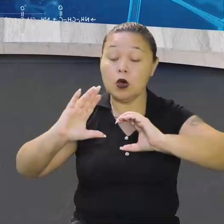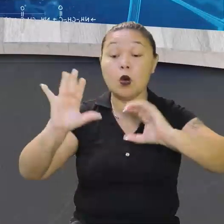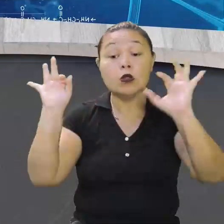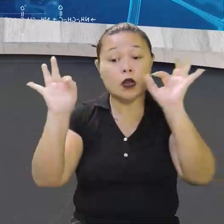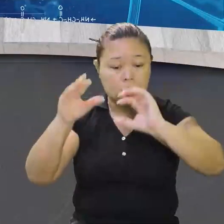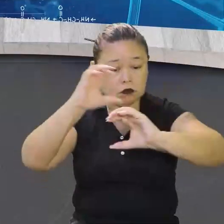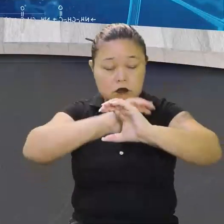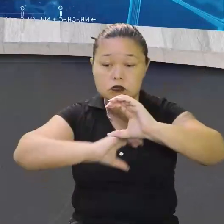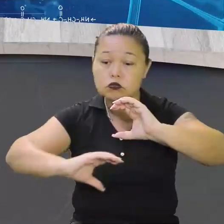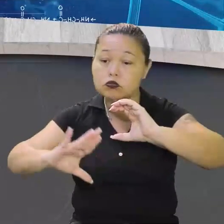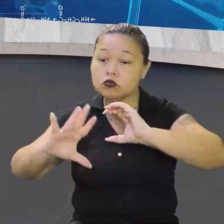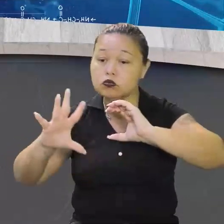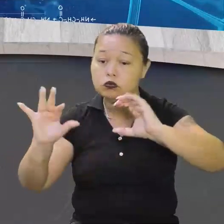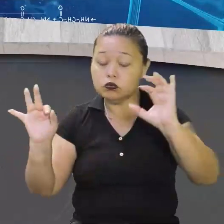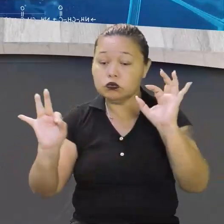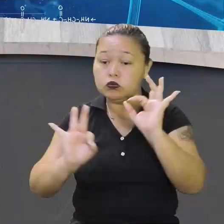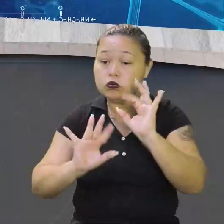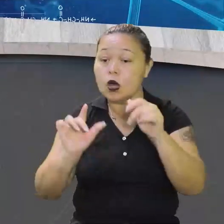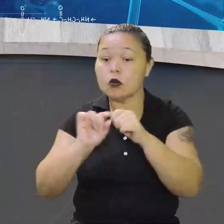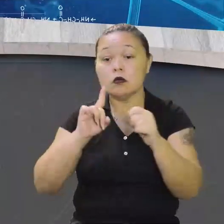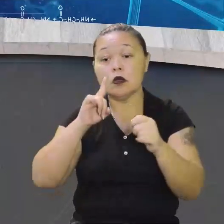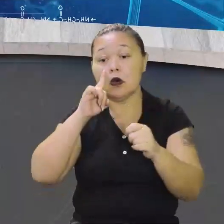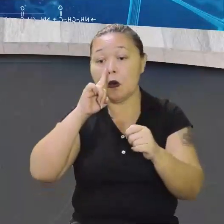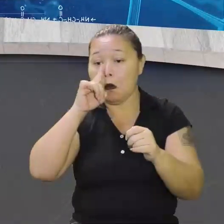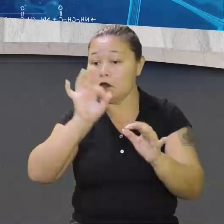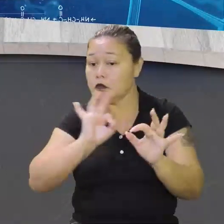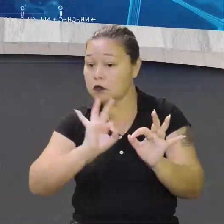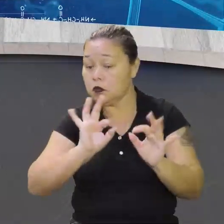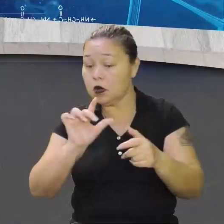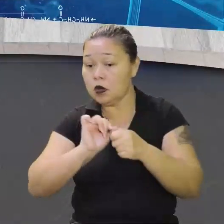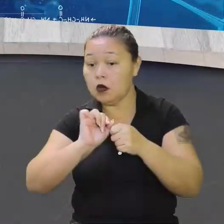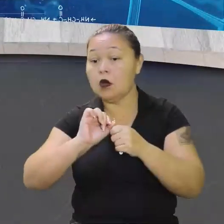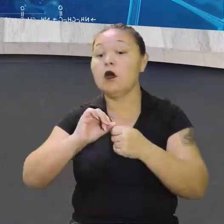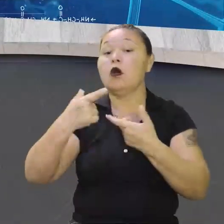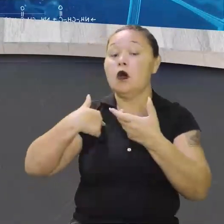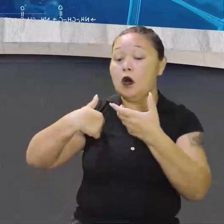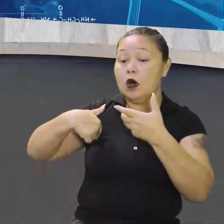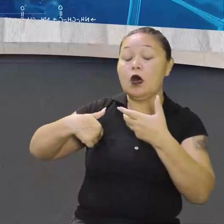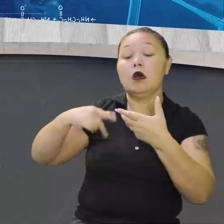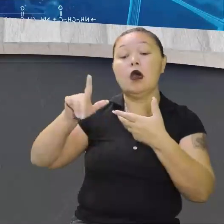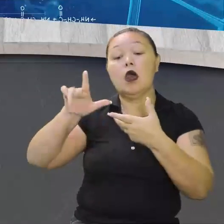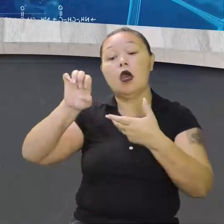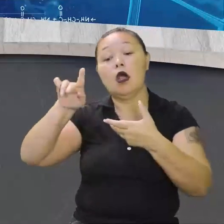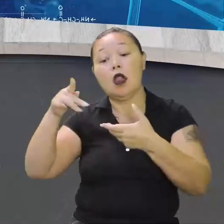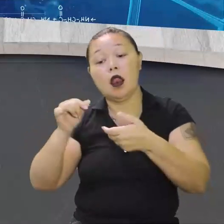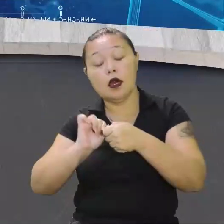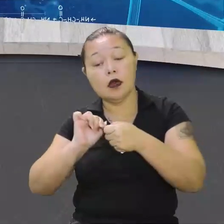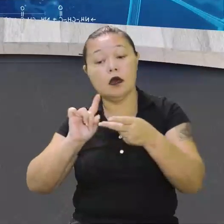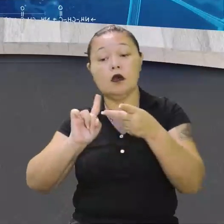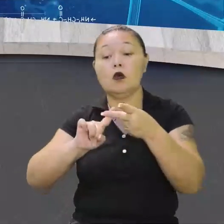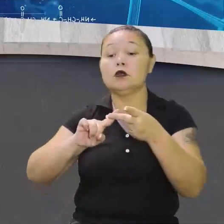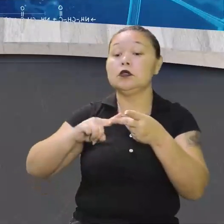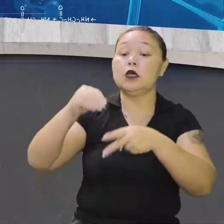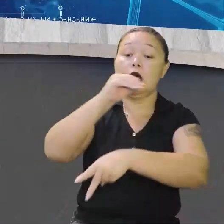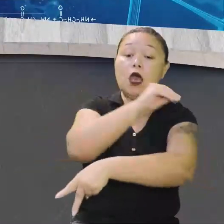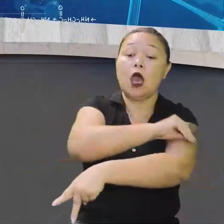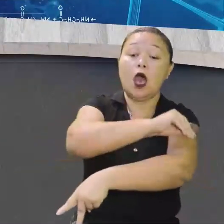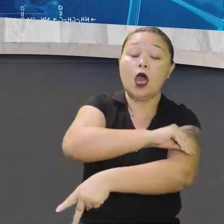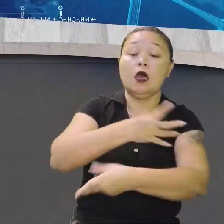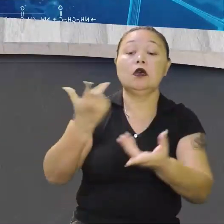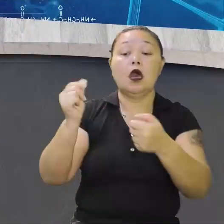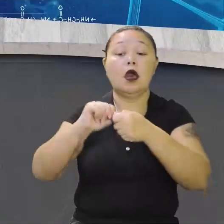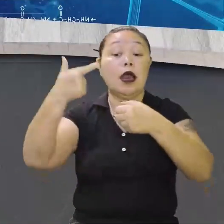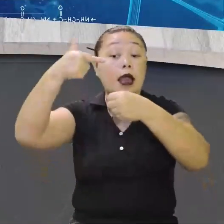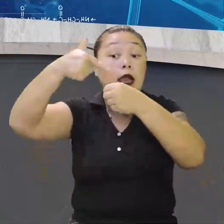completa, que não prejudica, é porque você tem um combustível, seja lenha, seja álcool, gasolina,